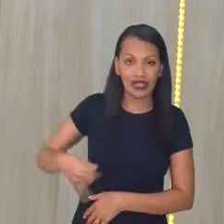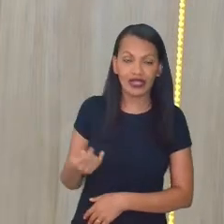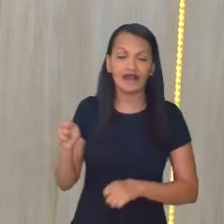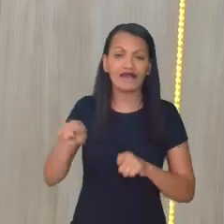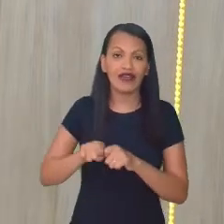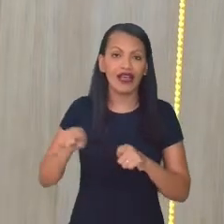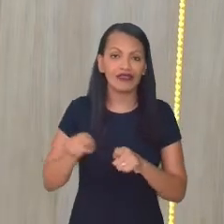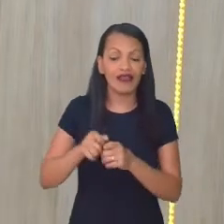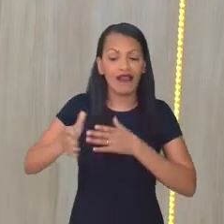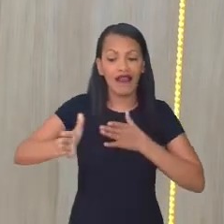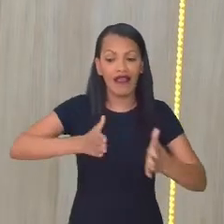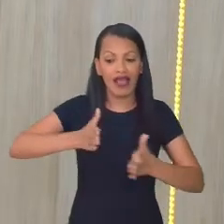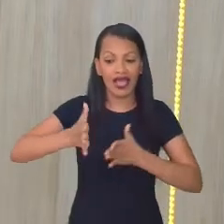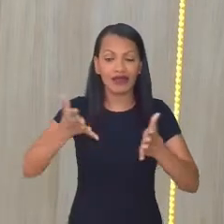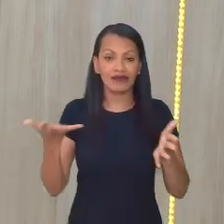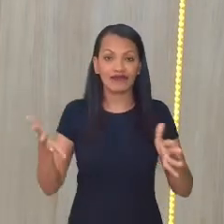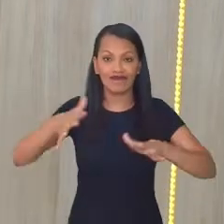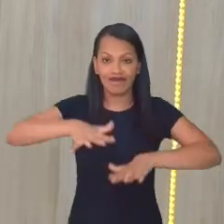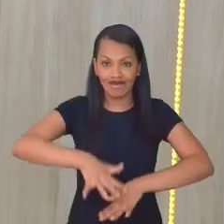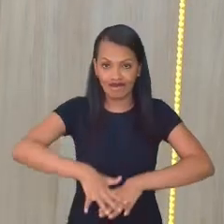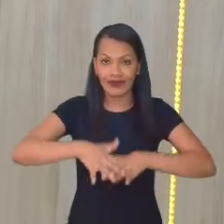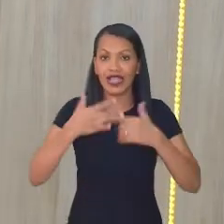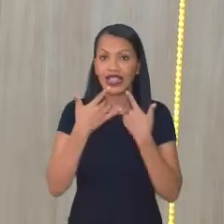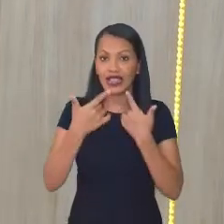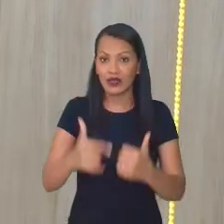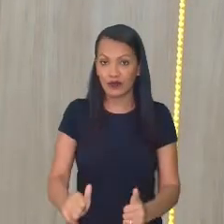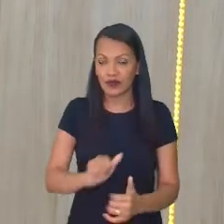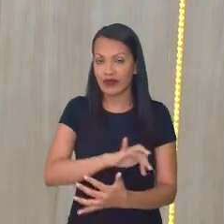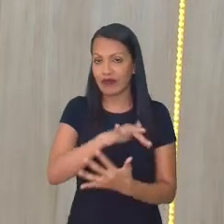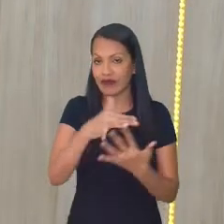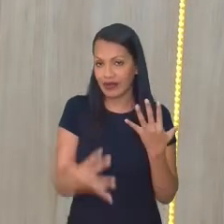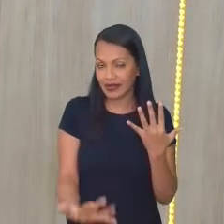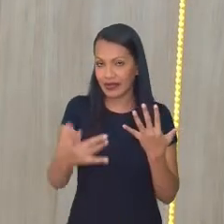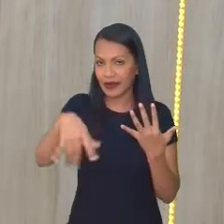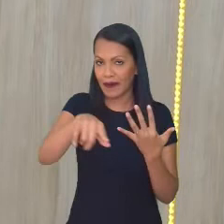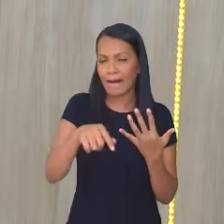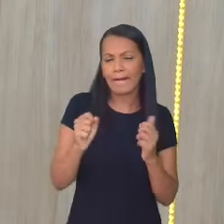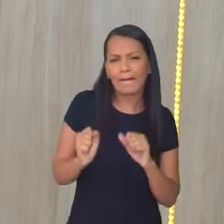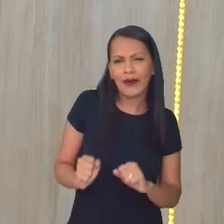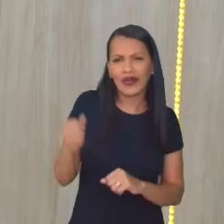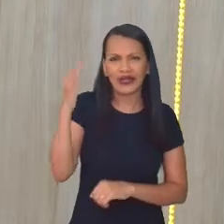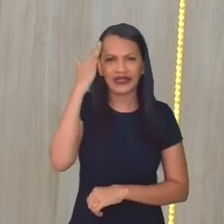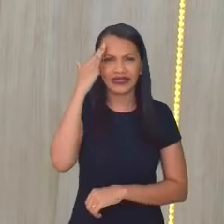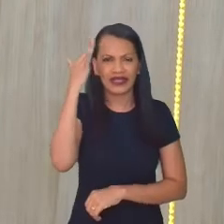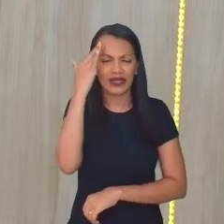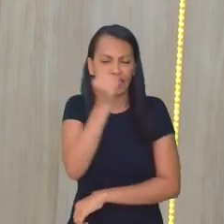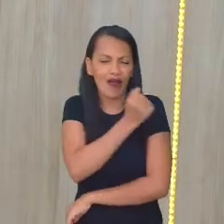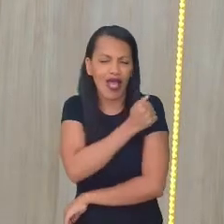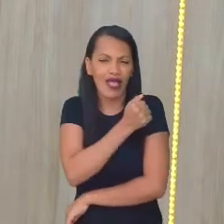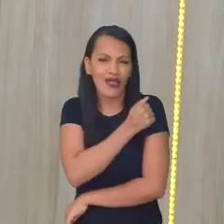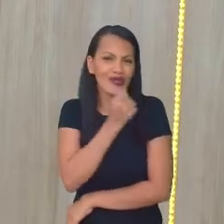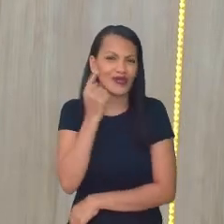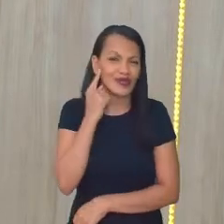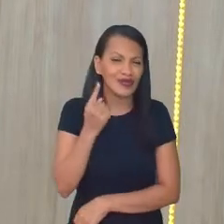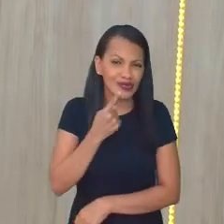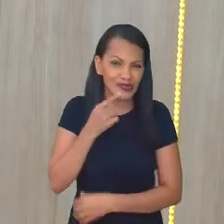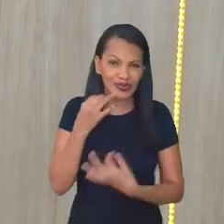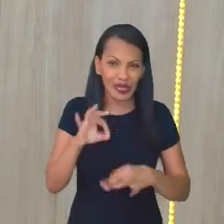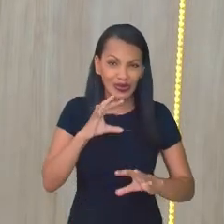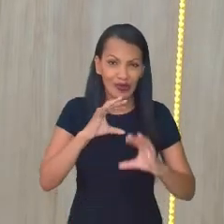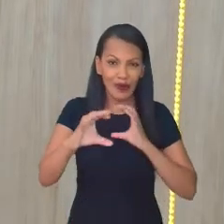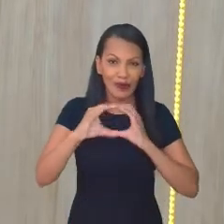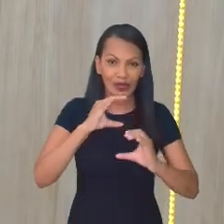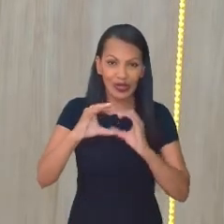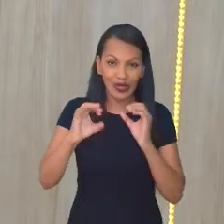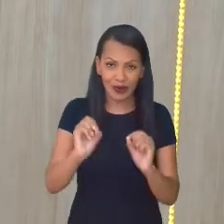realmente essa linguagem de sinais para que vocês possam, que possamos atingir mais estudantes da nossa